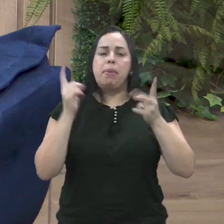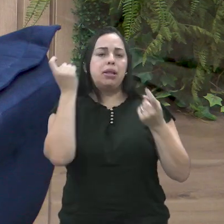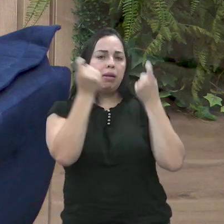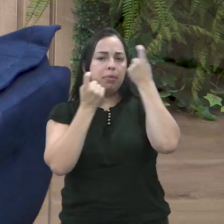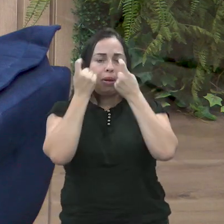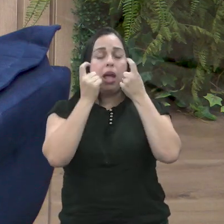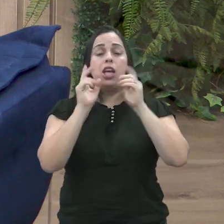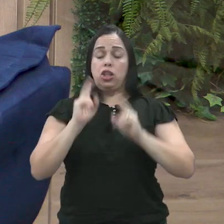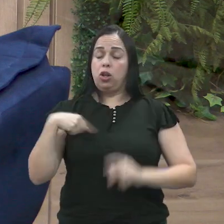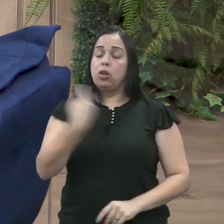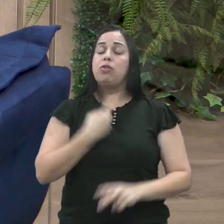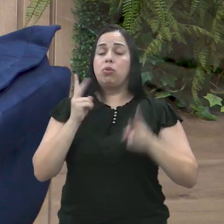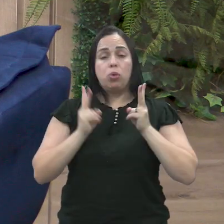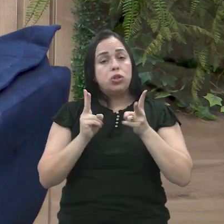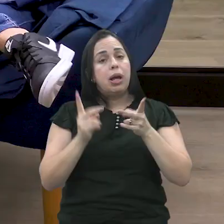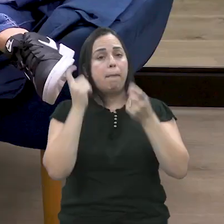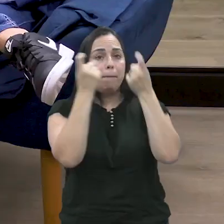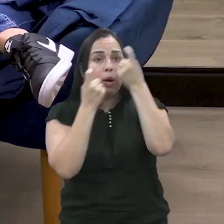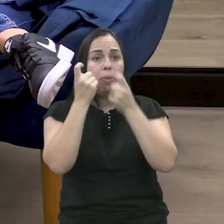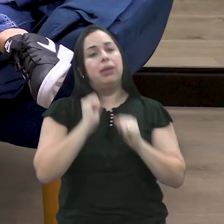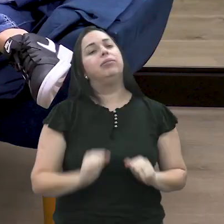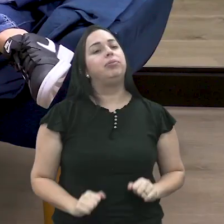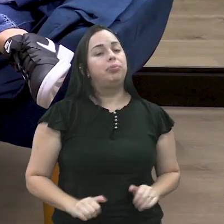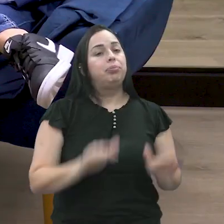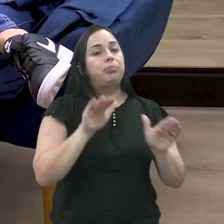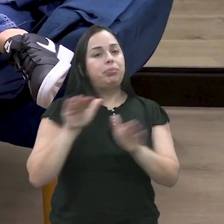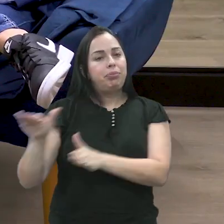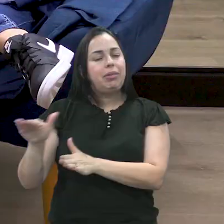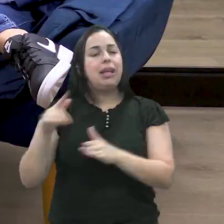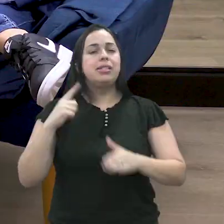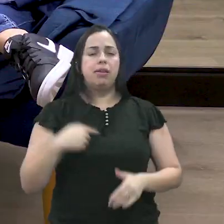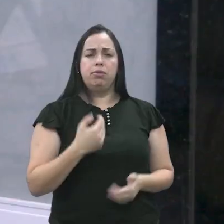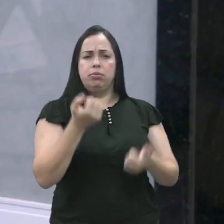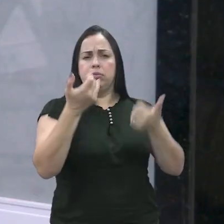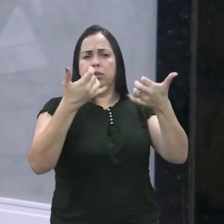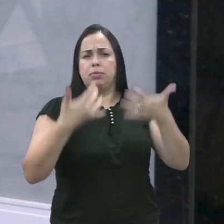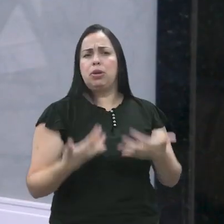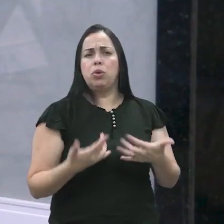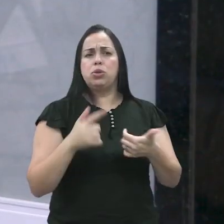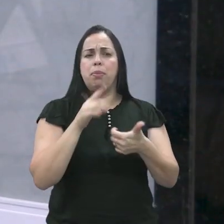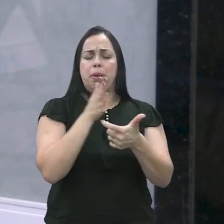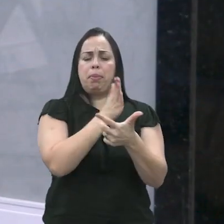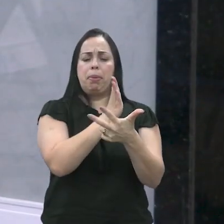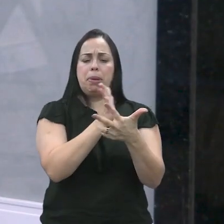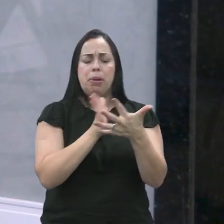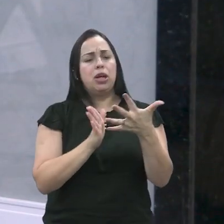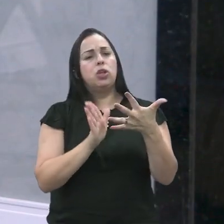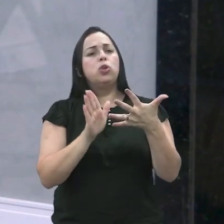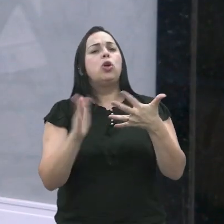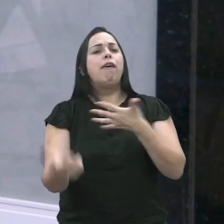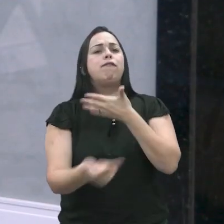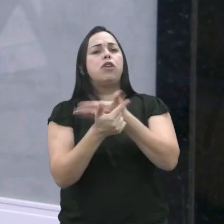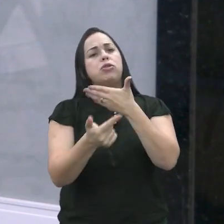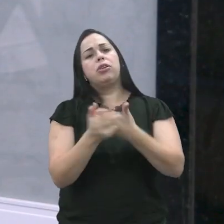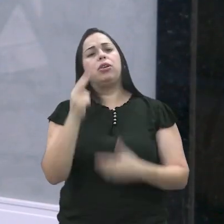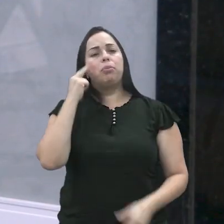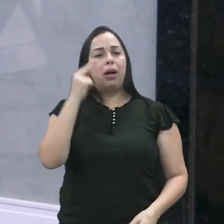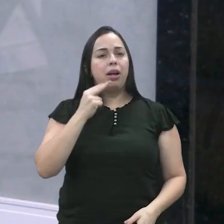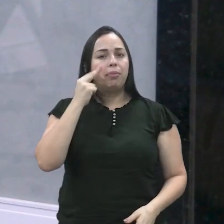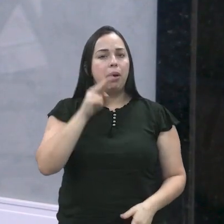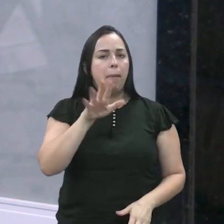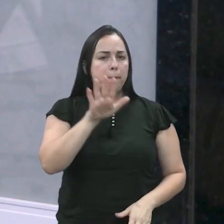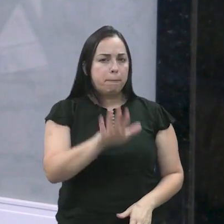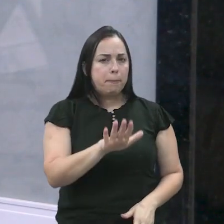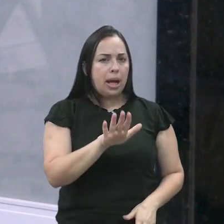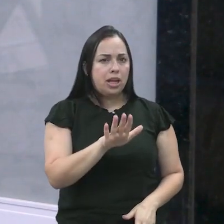pública em São José dos Campos, que vai continuar no próximo mandato. E, Tomás, você já falou das várias frentes, né, do trabalho de um vereador, mas eu vou